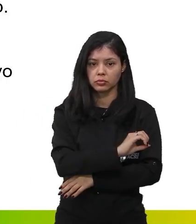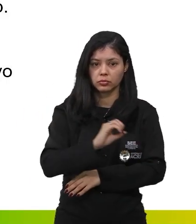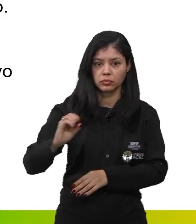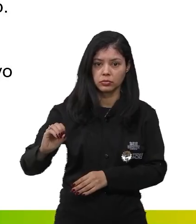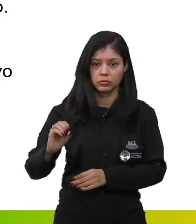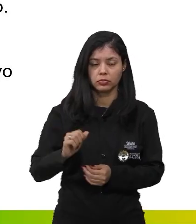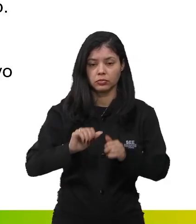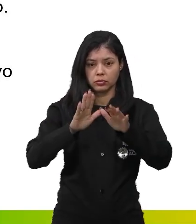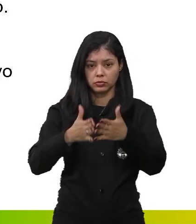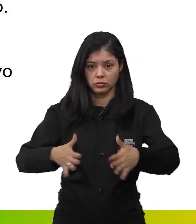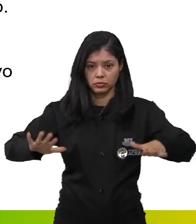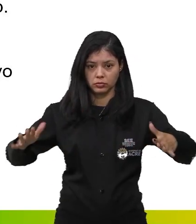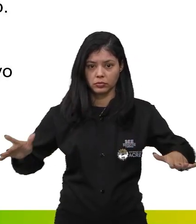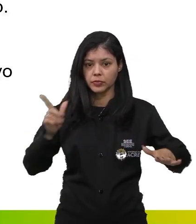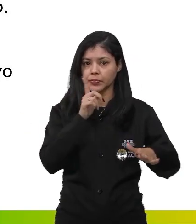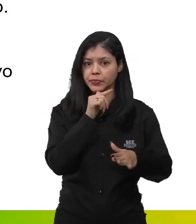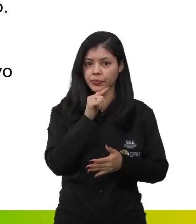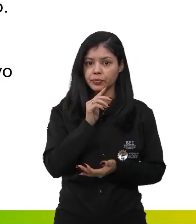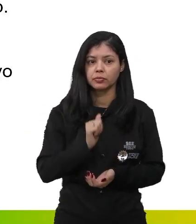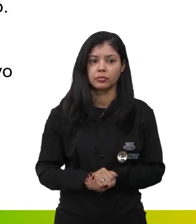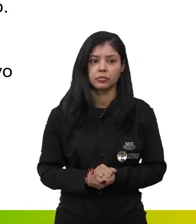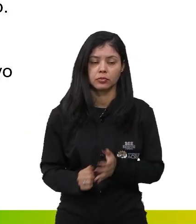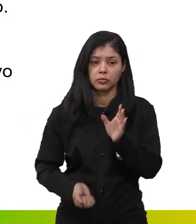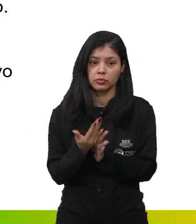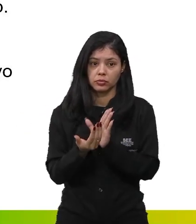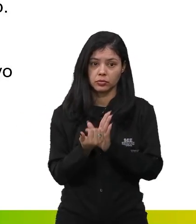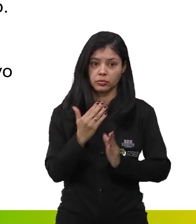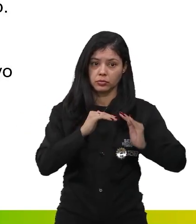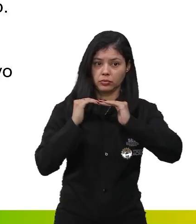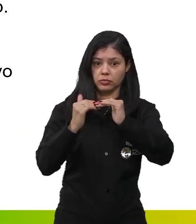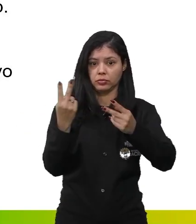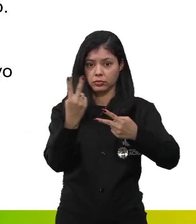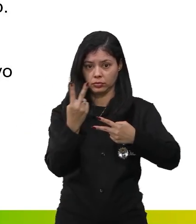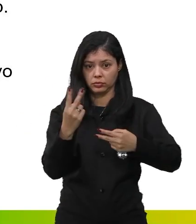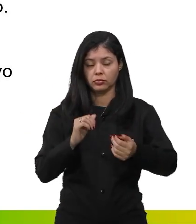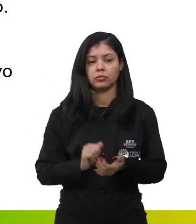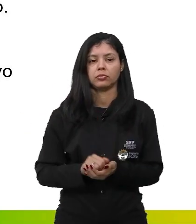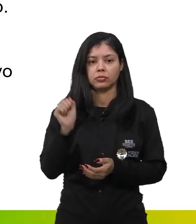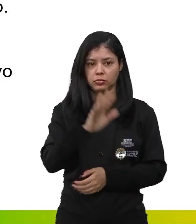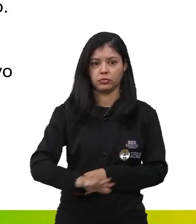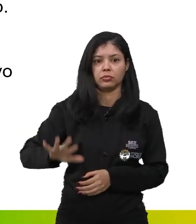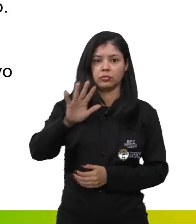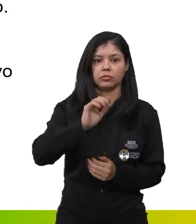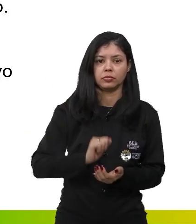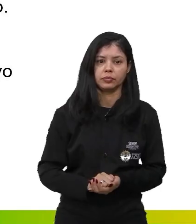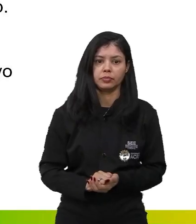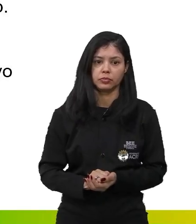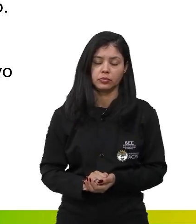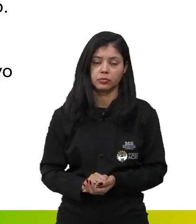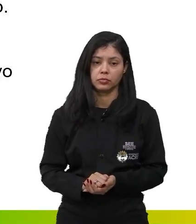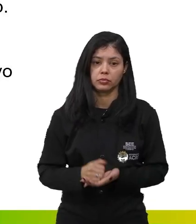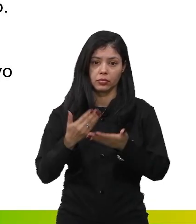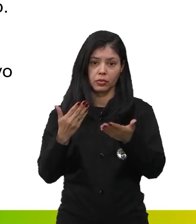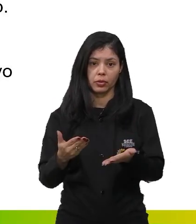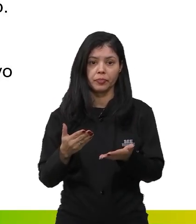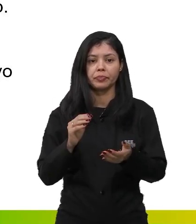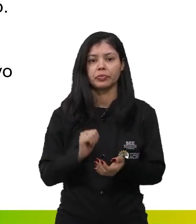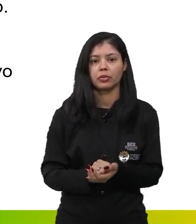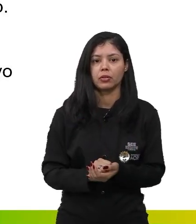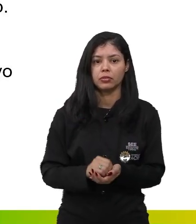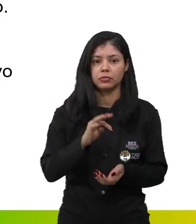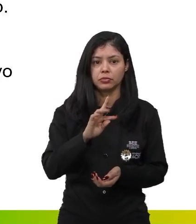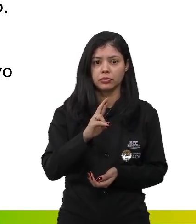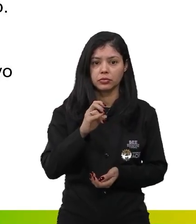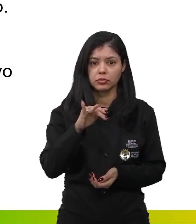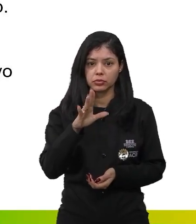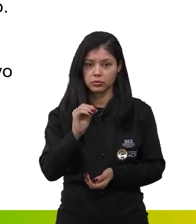terras ao oeste do Oceano Atlântico gerou tensões entre essas duas nações. Nesse